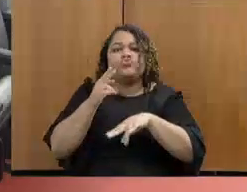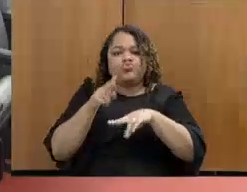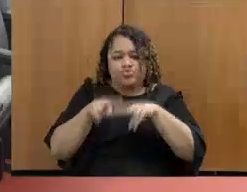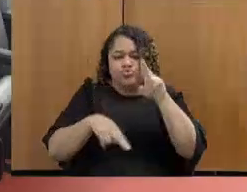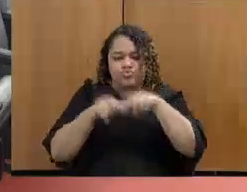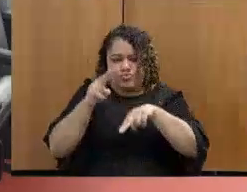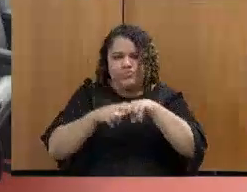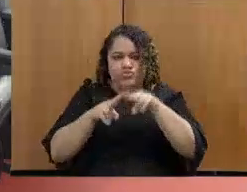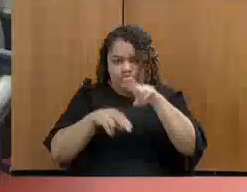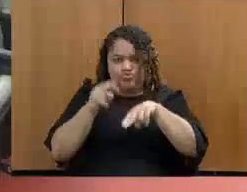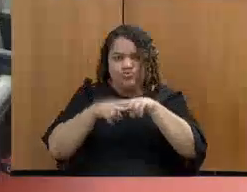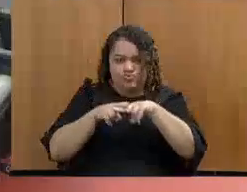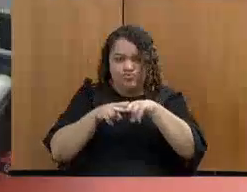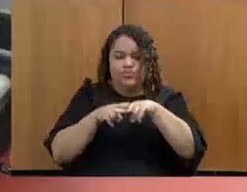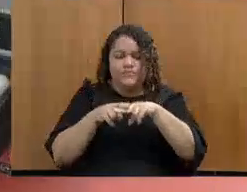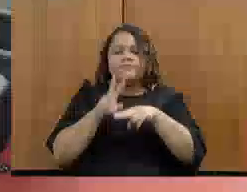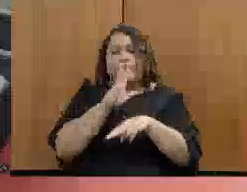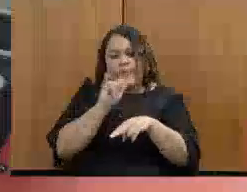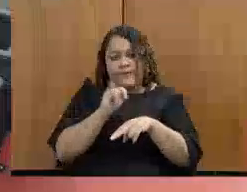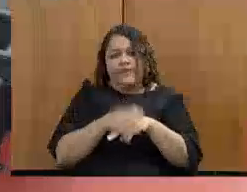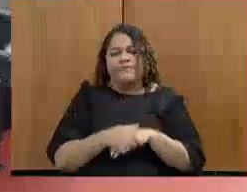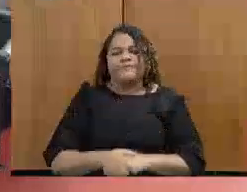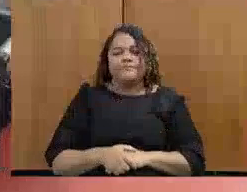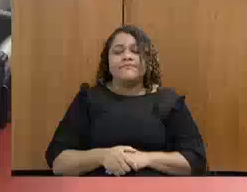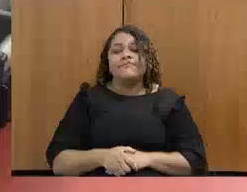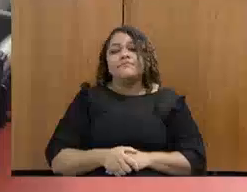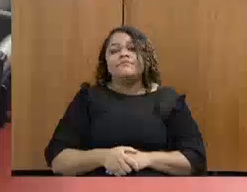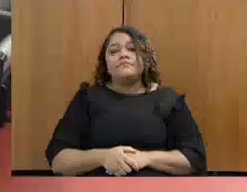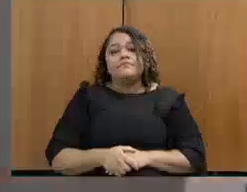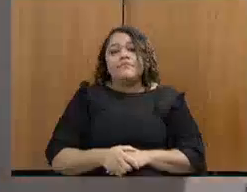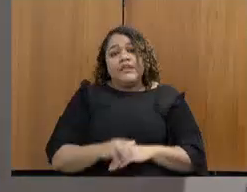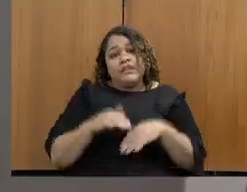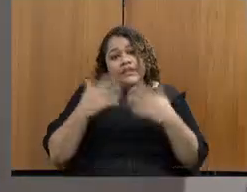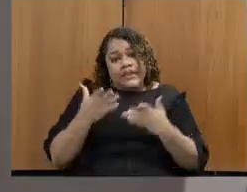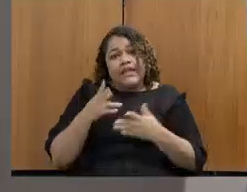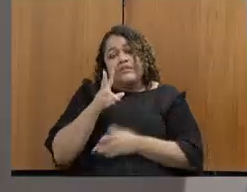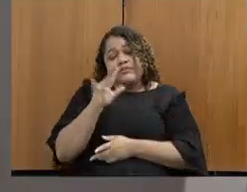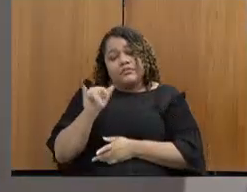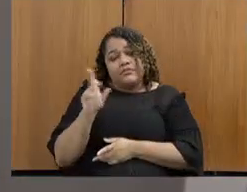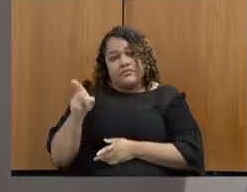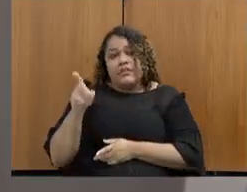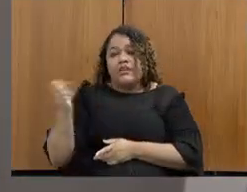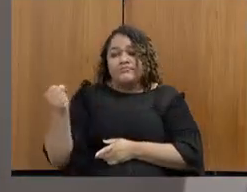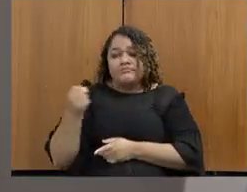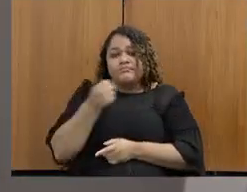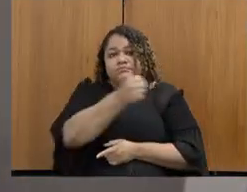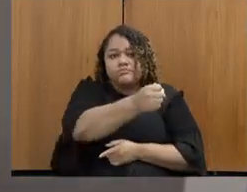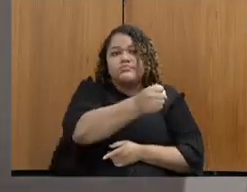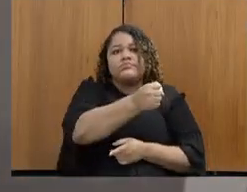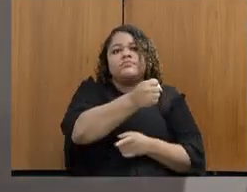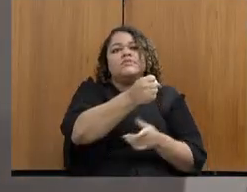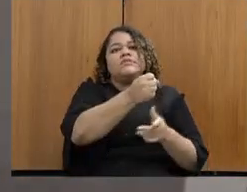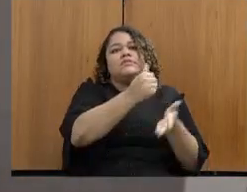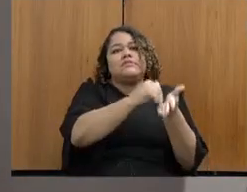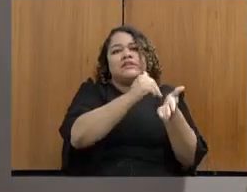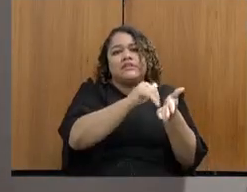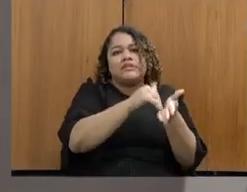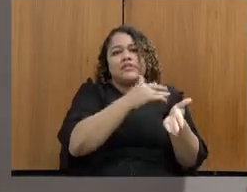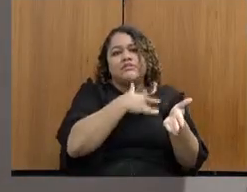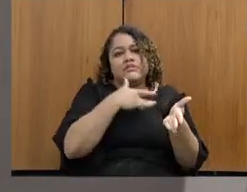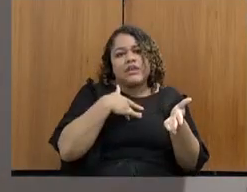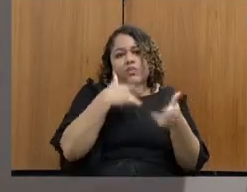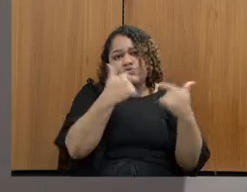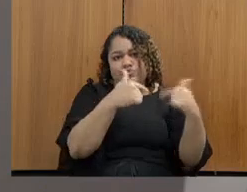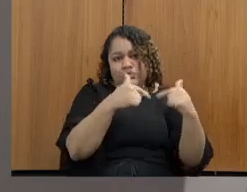então eles serão lotados lá junto a diretoria de saúde ocupacional para que a gente tem uma capilaridade maior